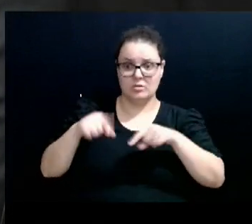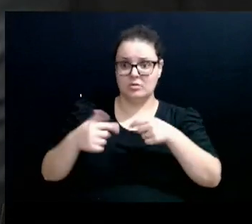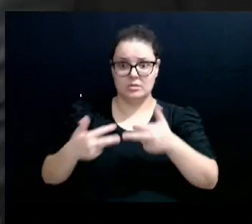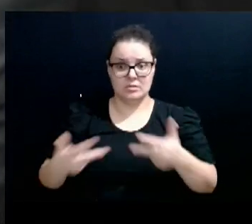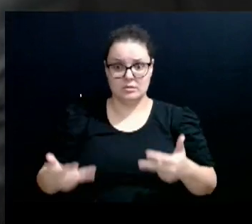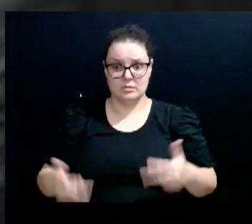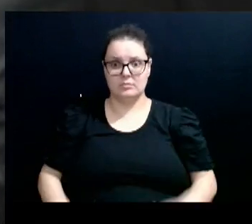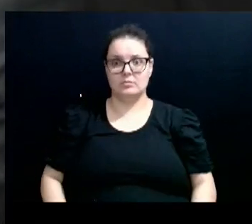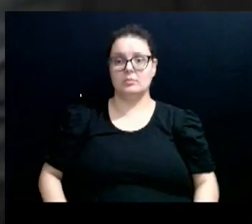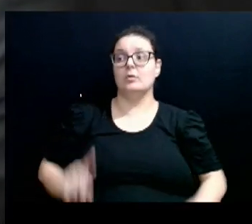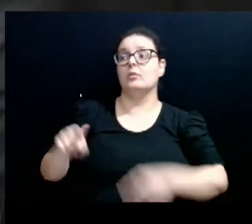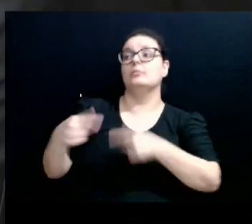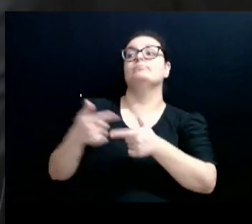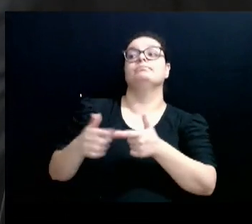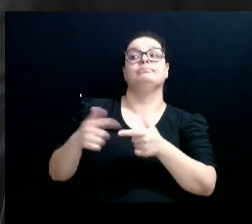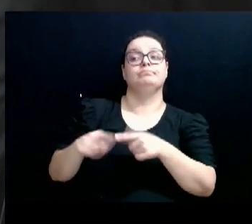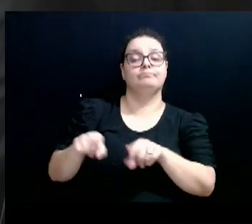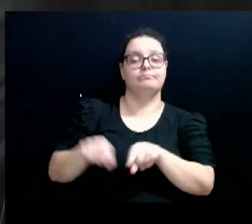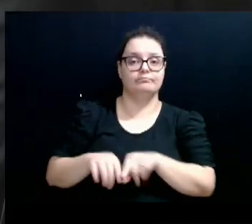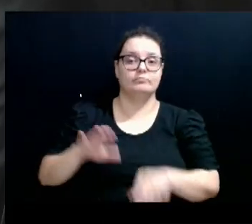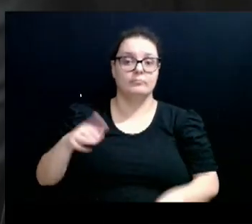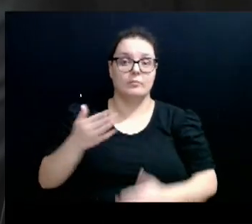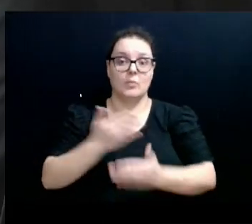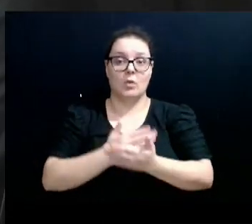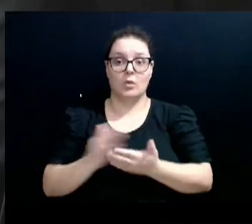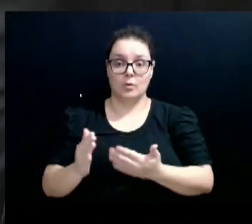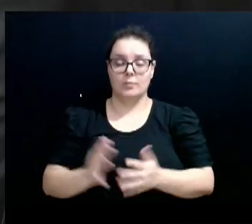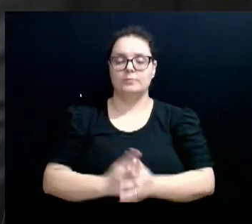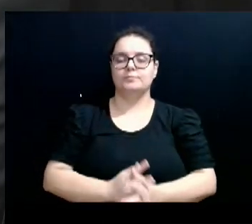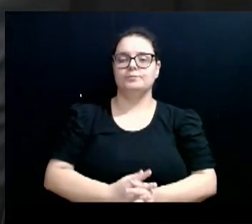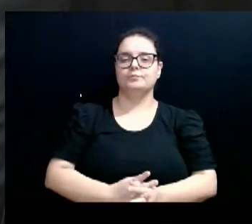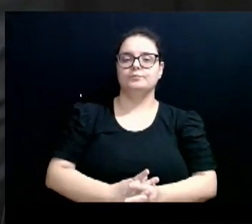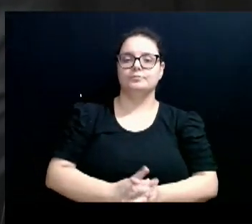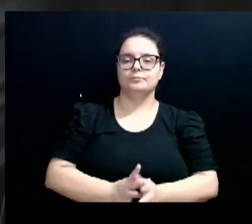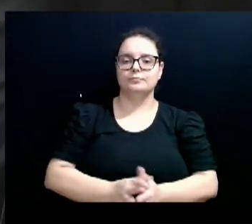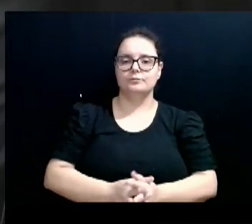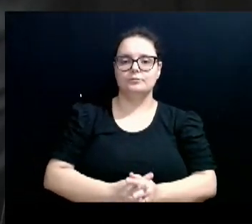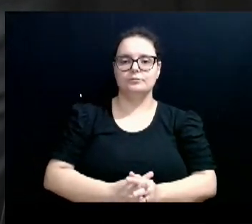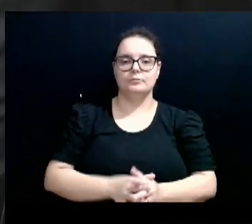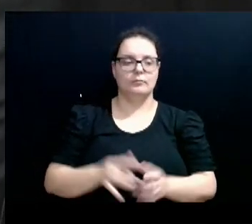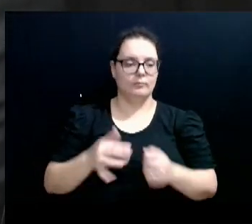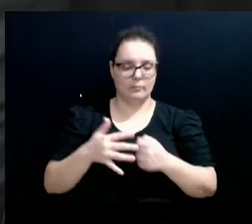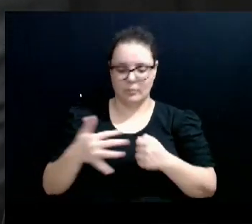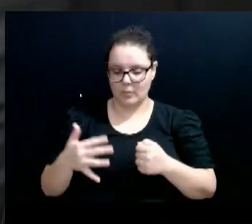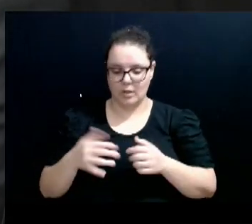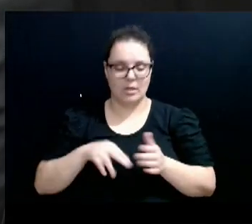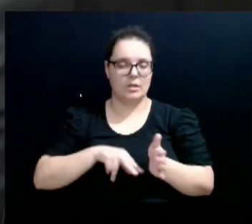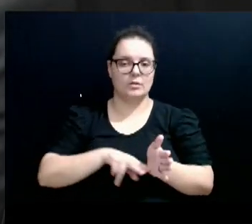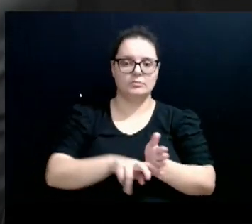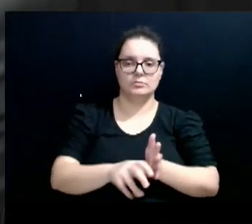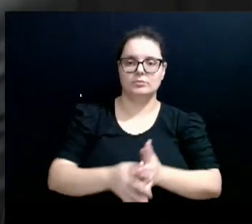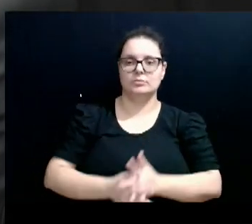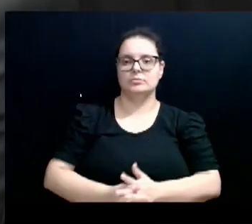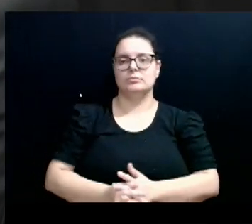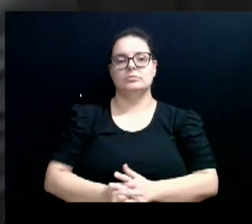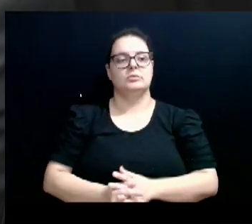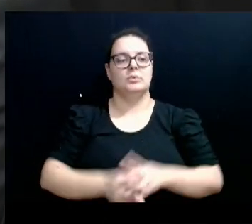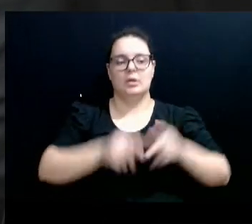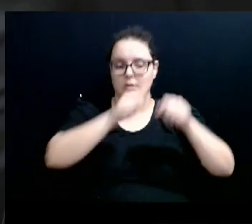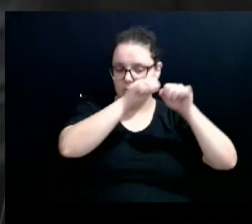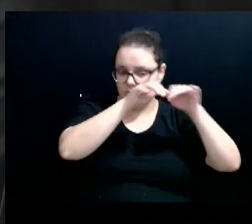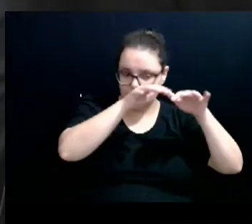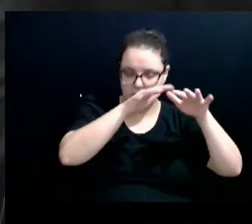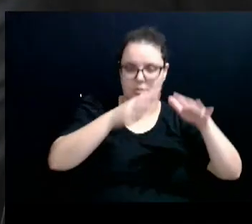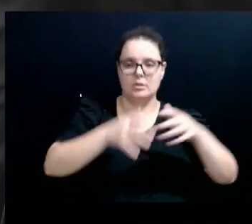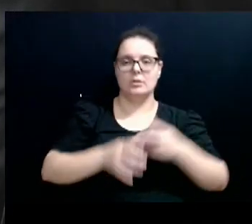problema. Quando começaram a aparecer essas síndromes, esses diagnósticos sobre autismo, sobre